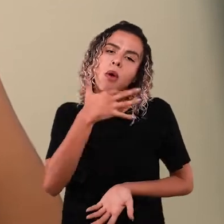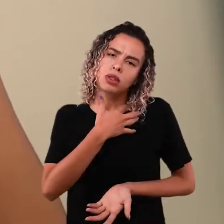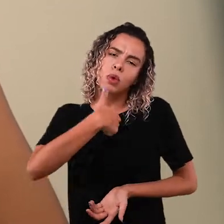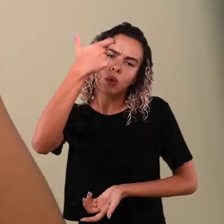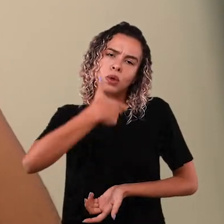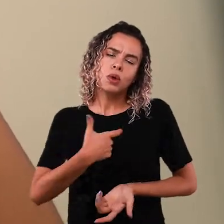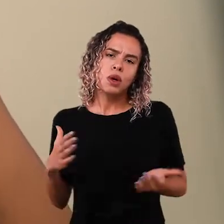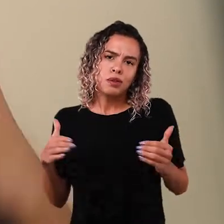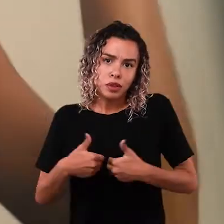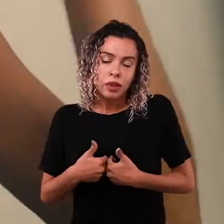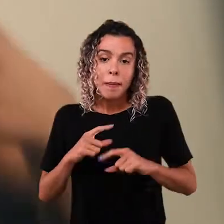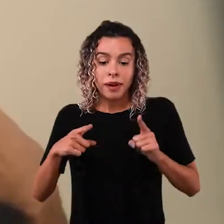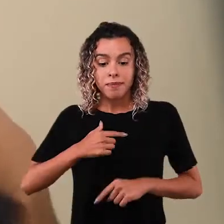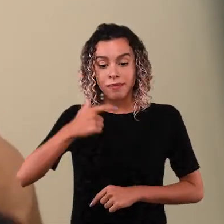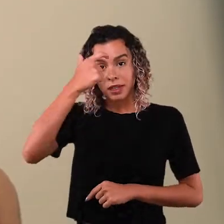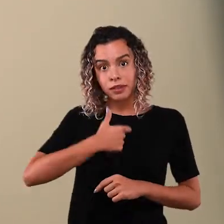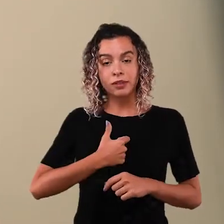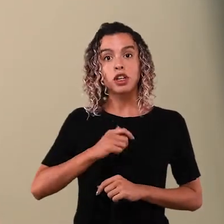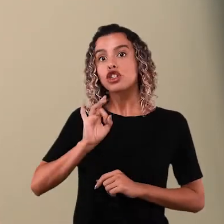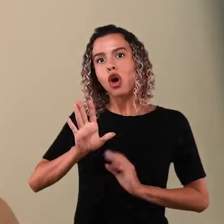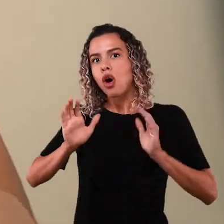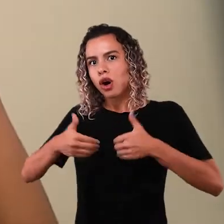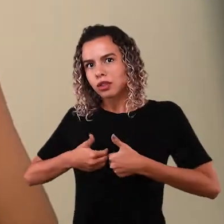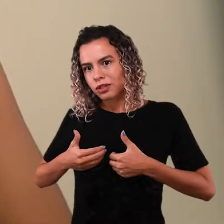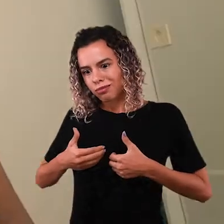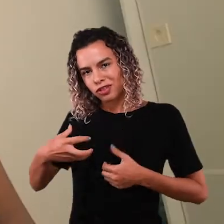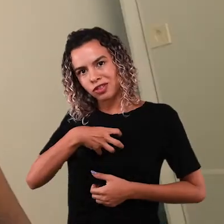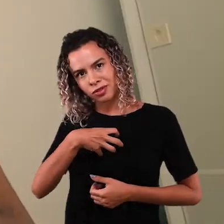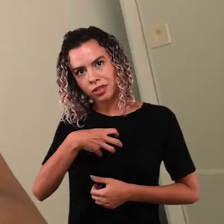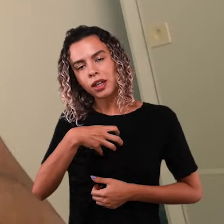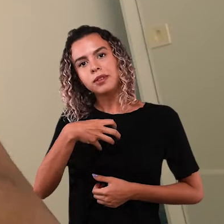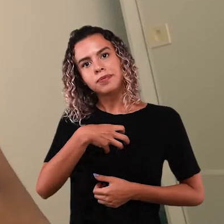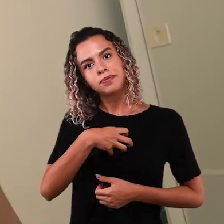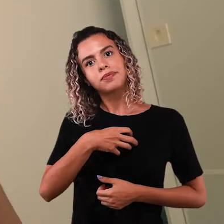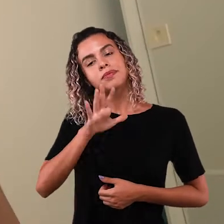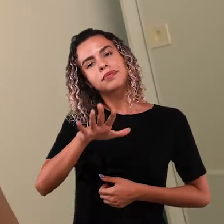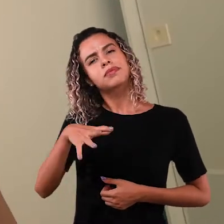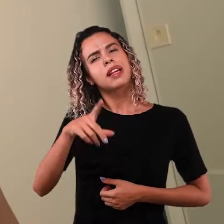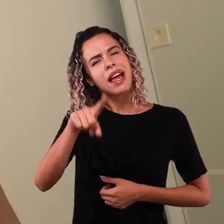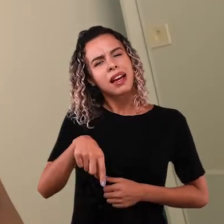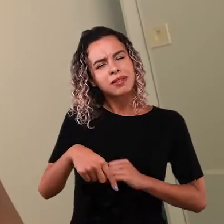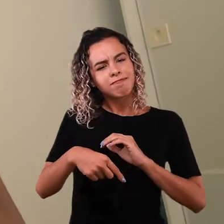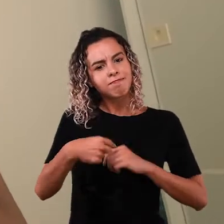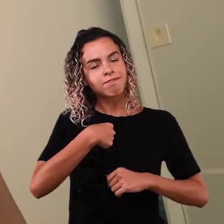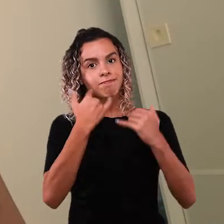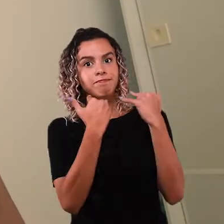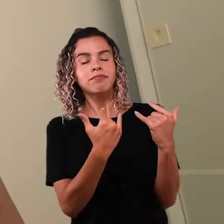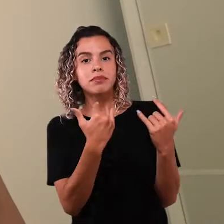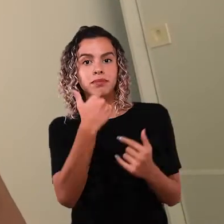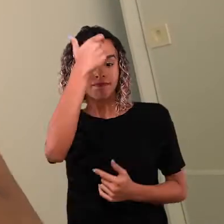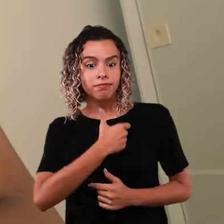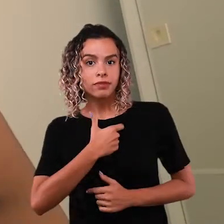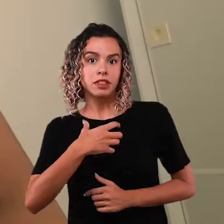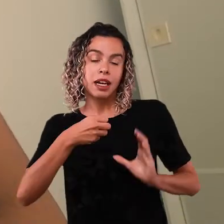sou autista, mas a minha personalidade não se restringe somente ao autismo. Mas eram algumas características bem marcantes,